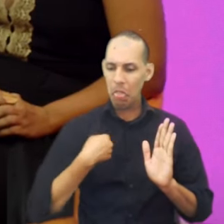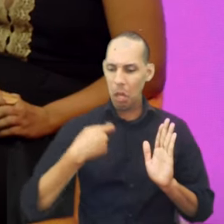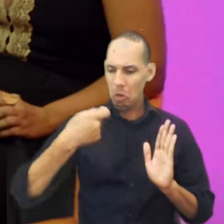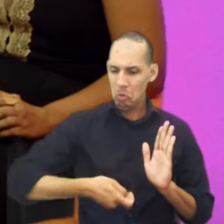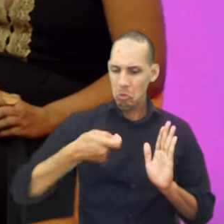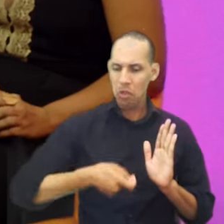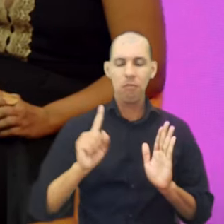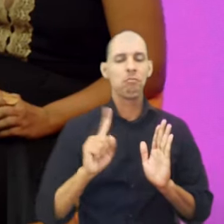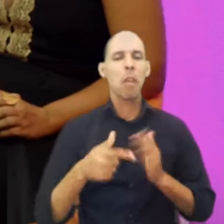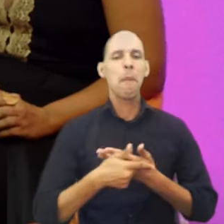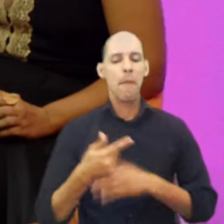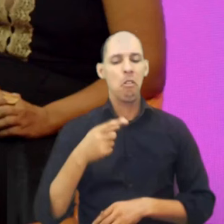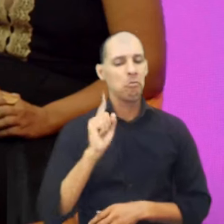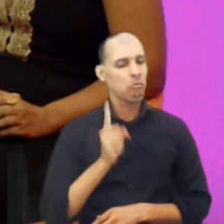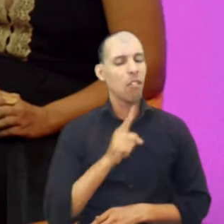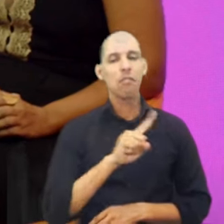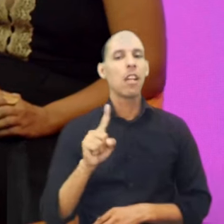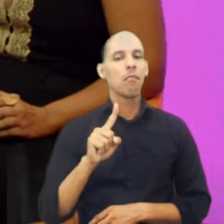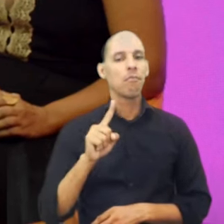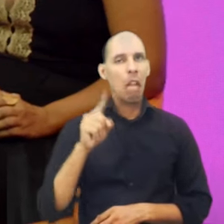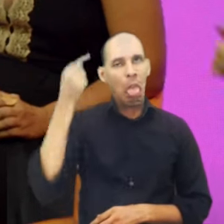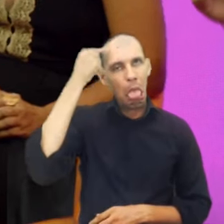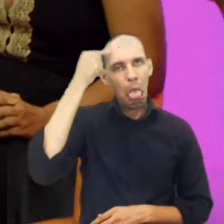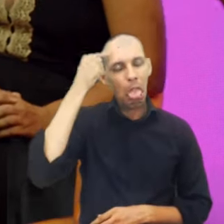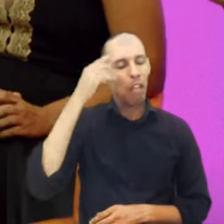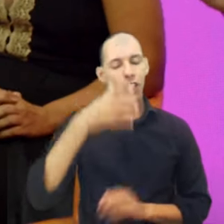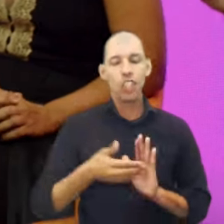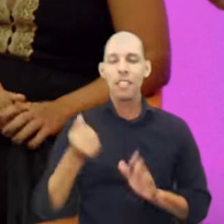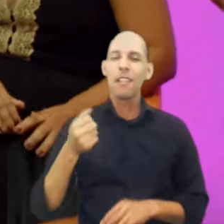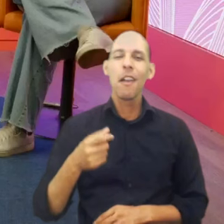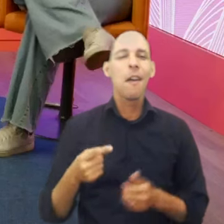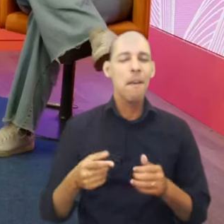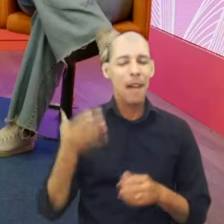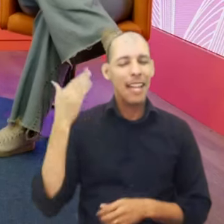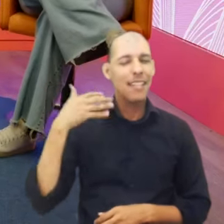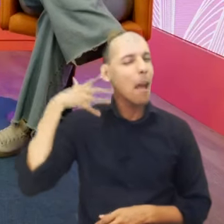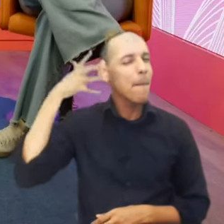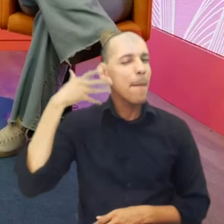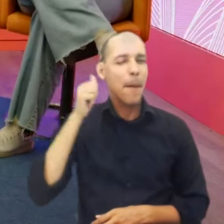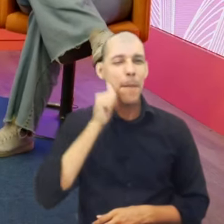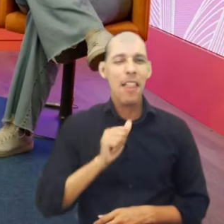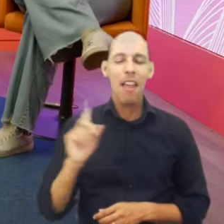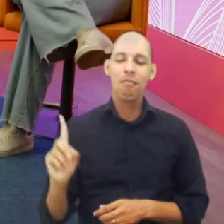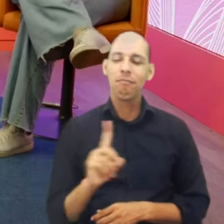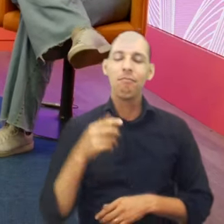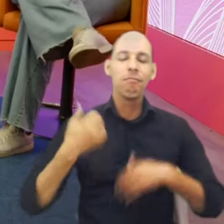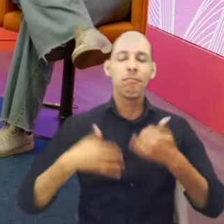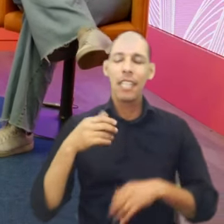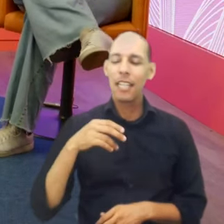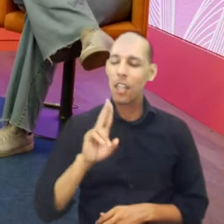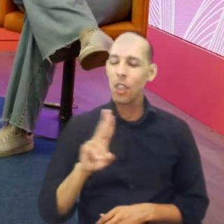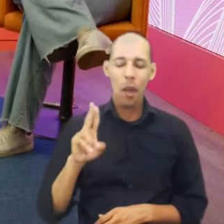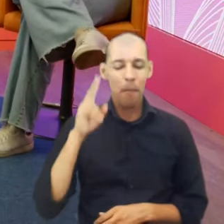que isso é o seu papel. Para, sai dessa neura. Sabe que uma vez eu vi uma palestrante falando, eu não me lembro, gente, quem foi a pessoa, e eu